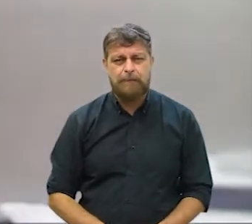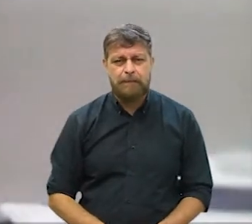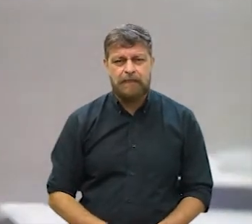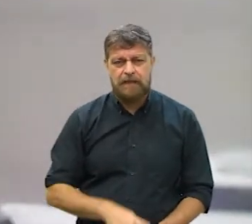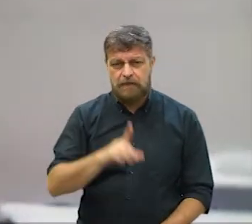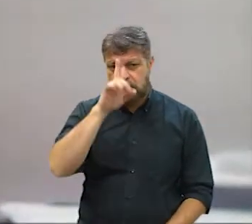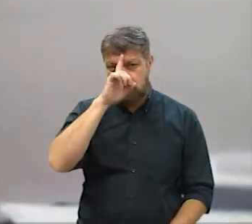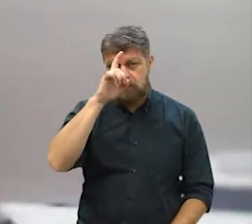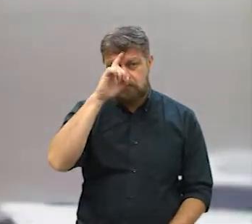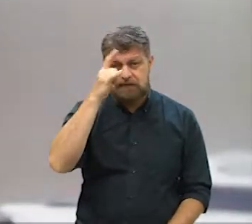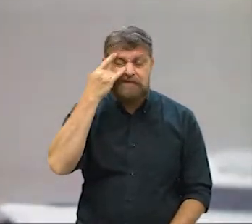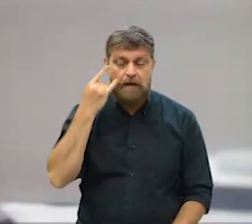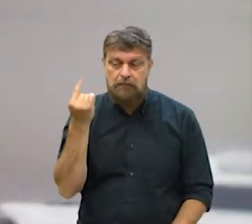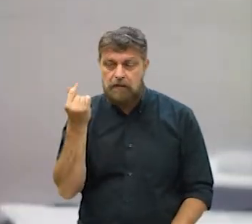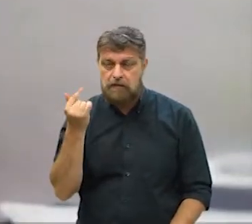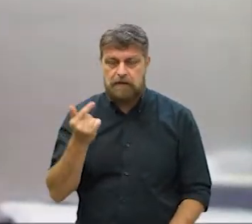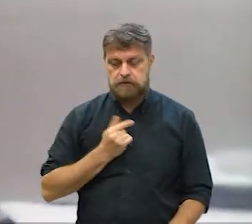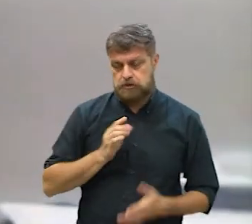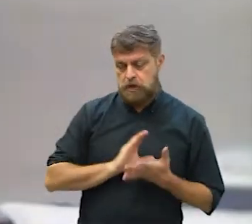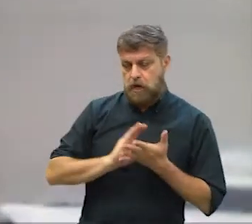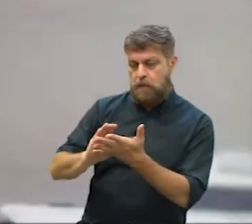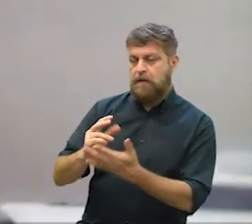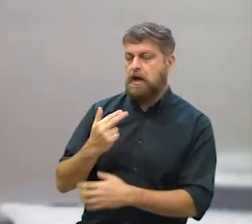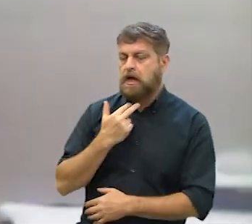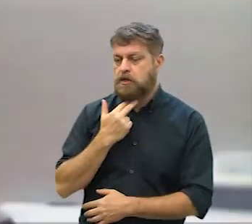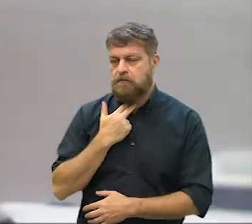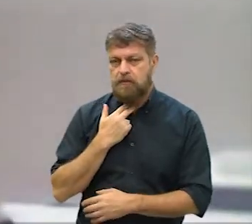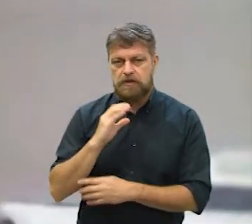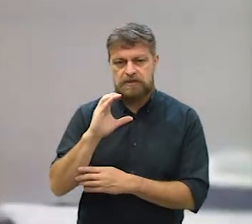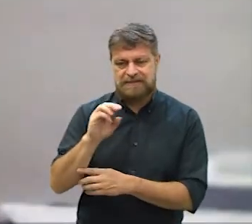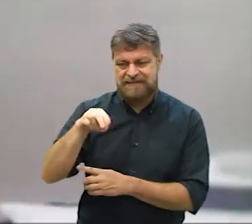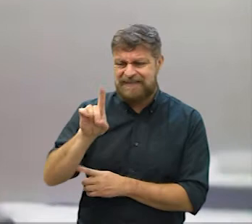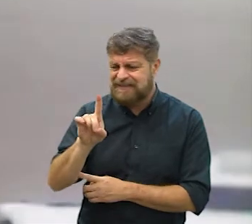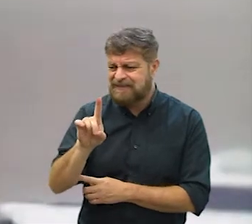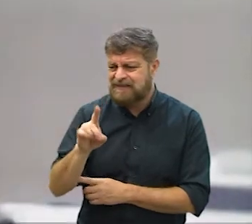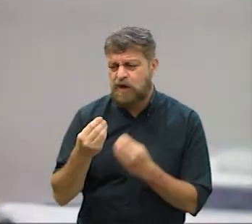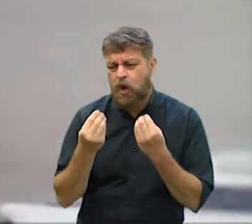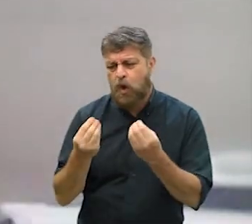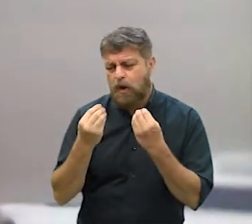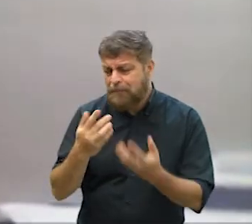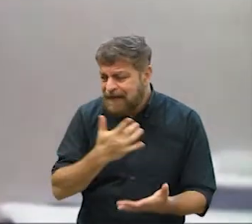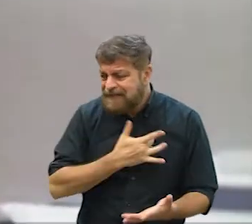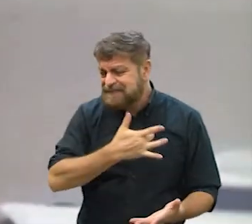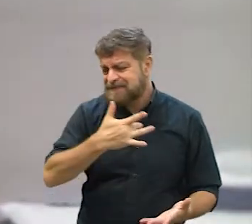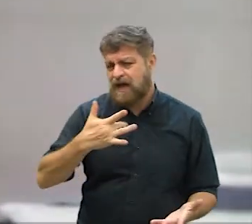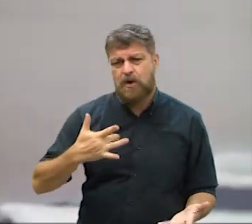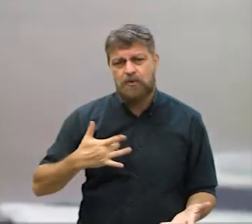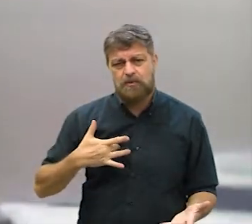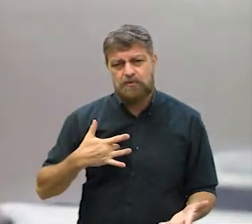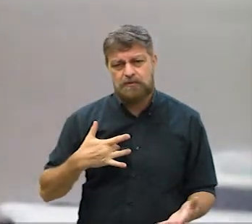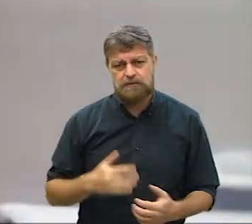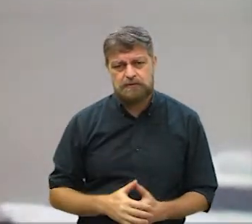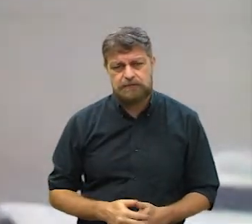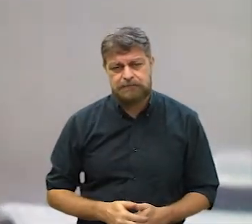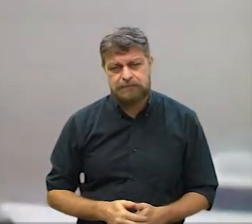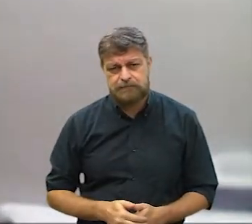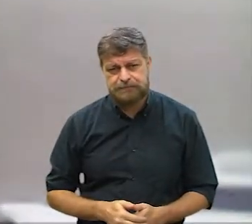O hospital filantrópico não pode receber recursos porque não tem CND. Isso é para a saúde, meu Deus do céu.